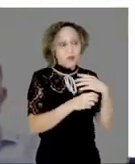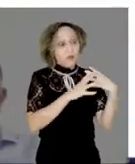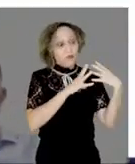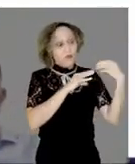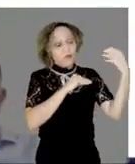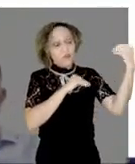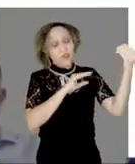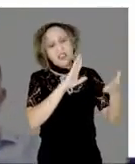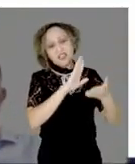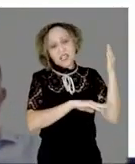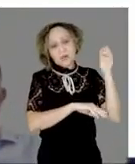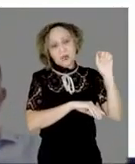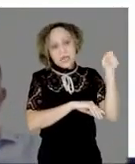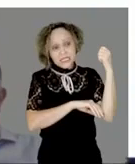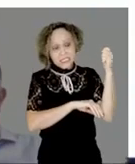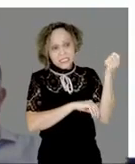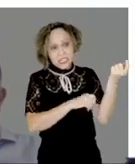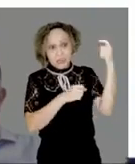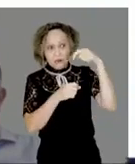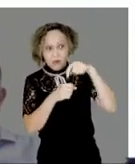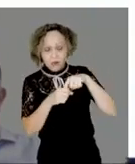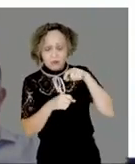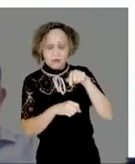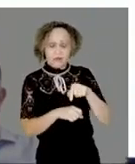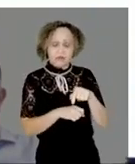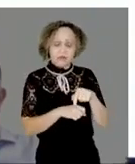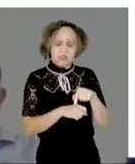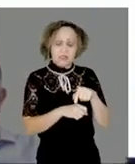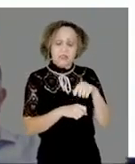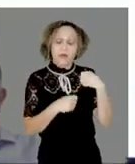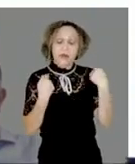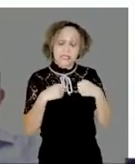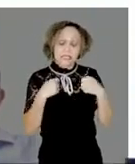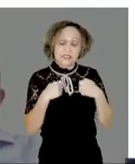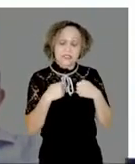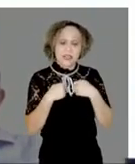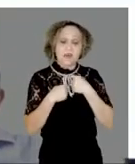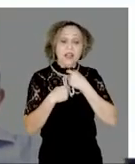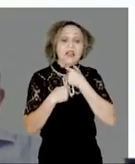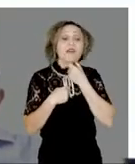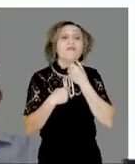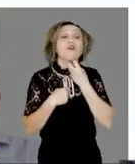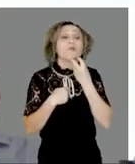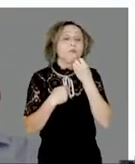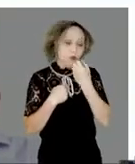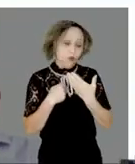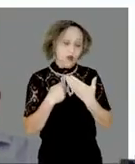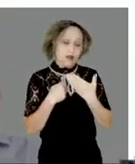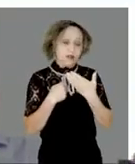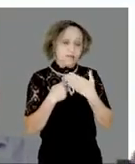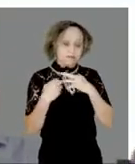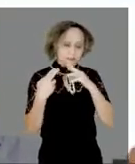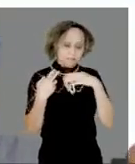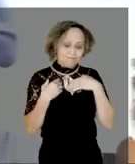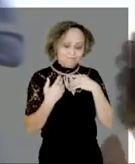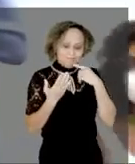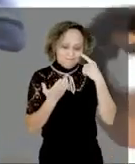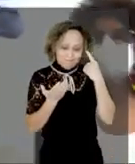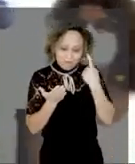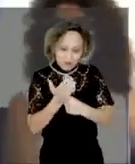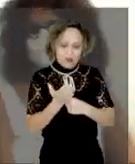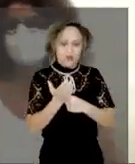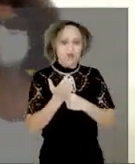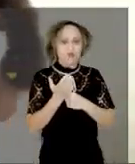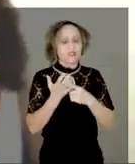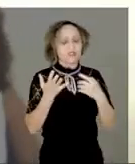pouco para o significado da democracia. Eu não sei se o pastor Henrique...